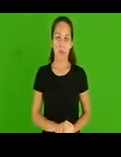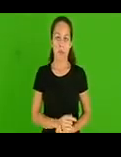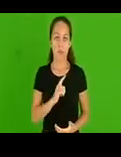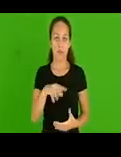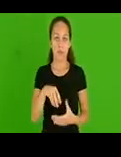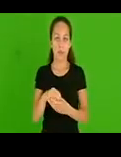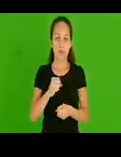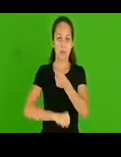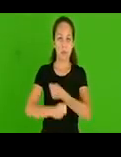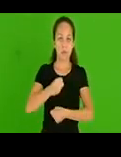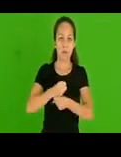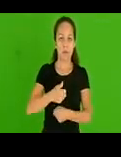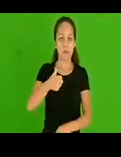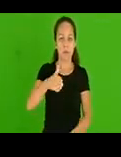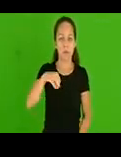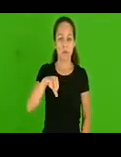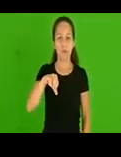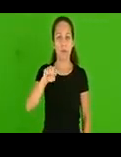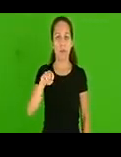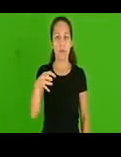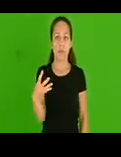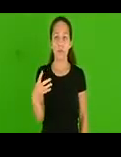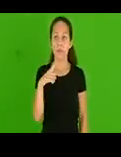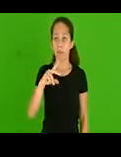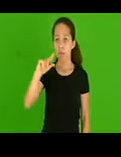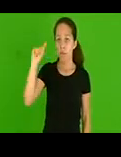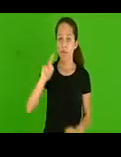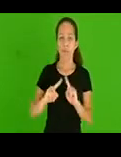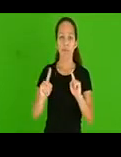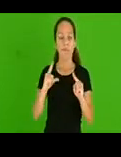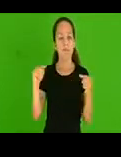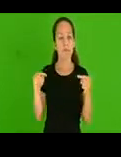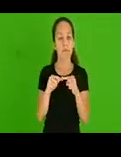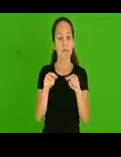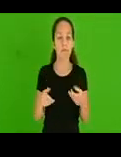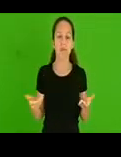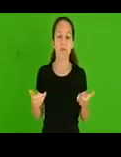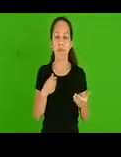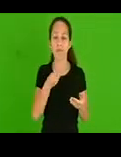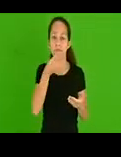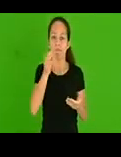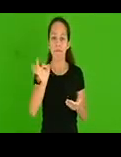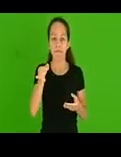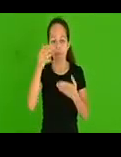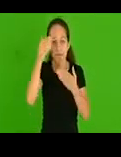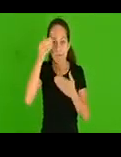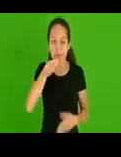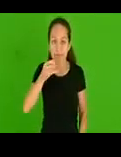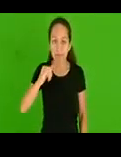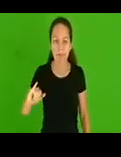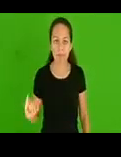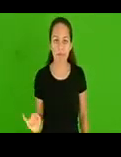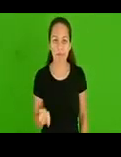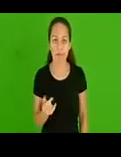1984. É antigo, mas ainda muito atual. E é isso, agradeço pela oportunidade e